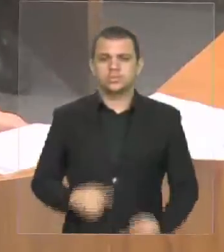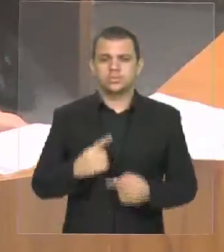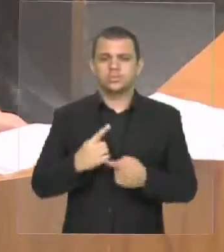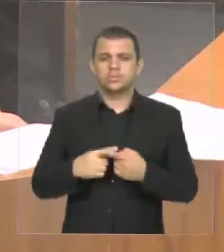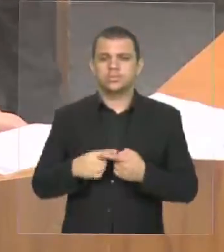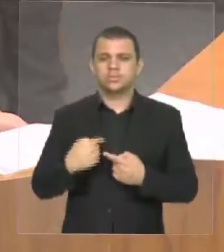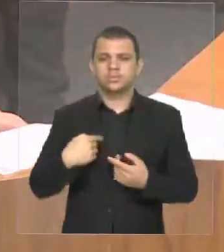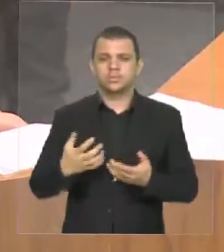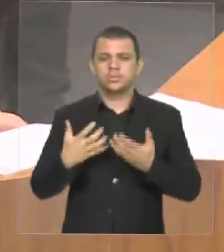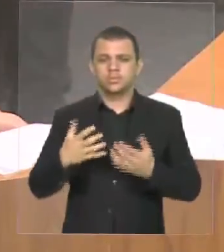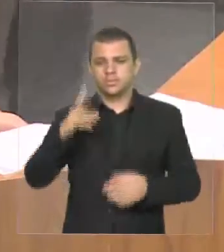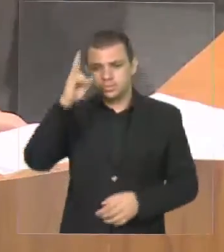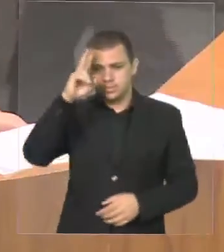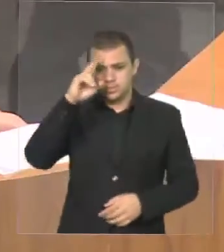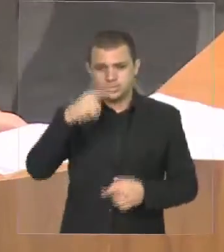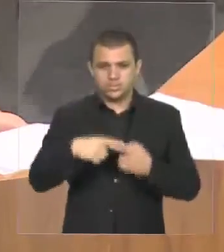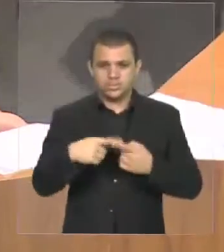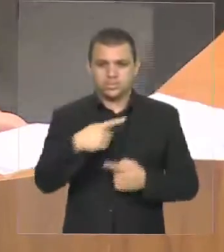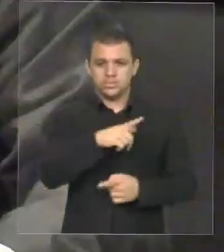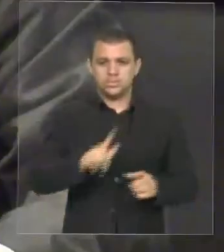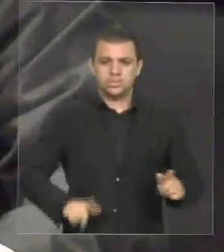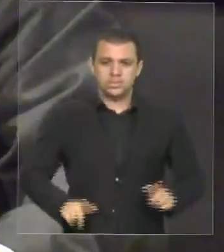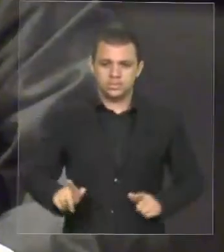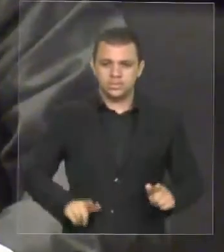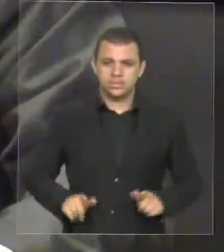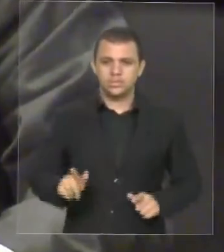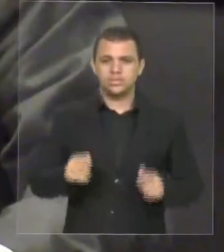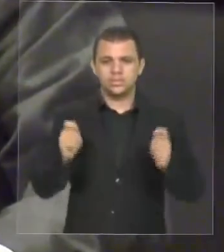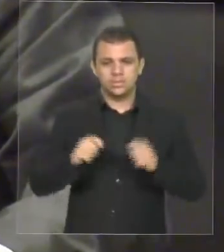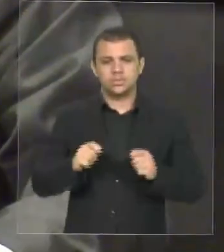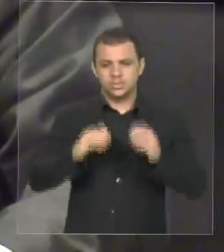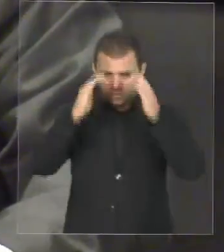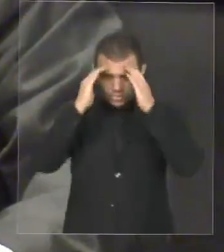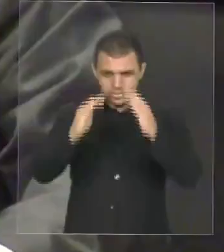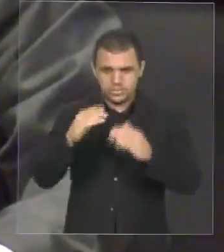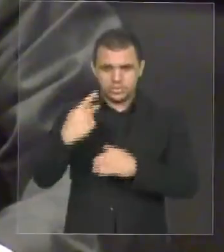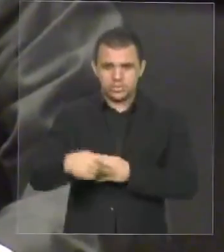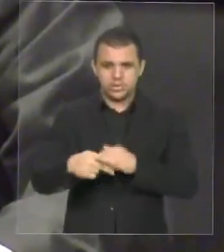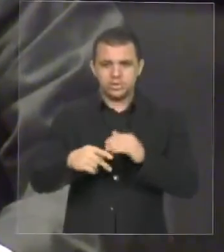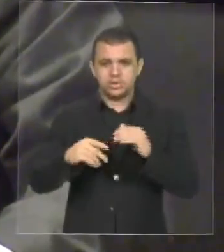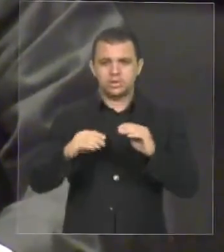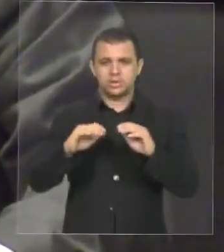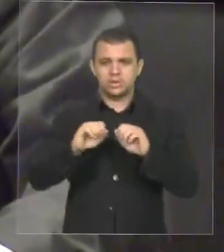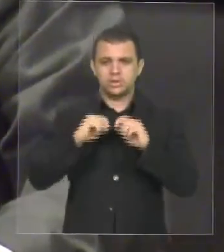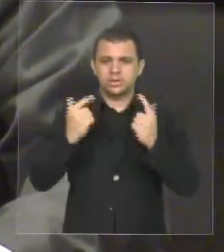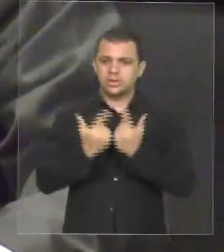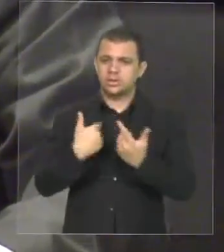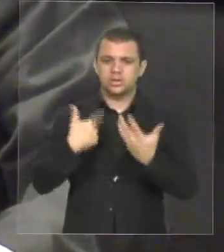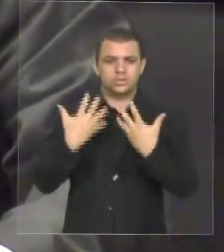com o primo dele, a prima, para cá, respeite essa casa, que eu não vou admitir isso. Olha,